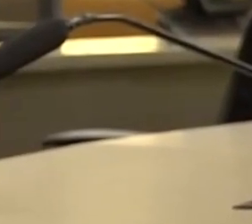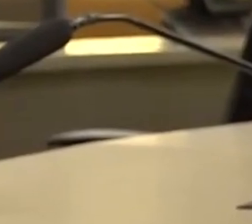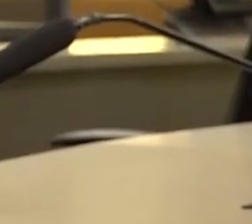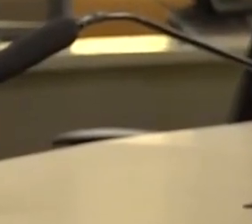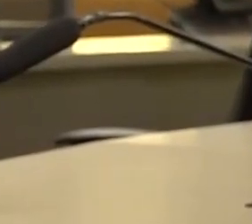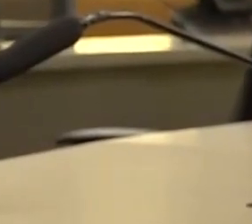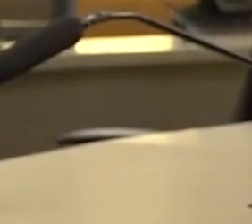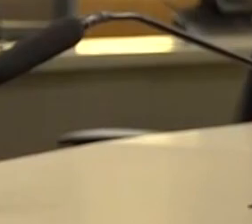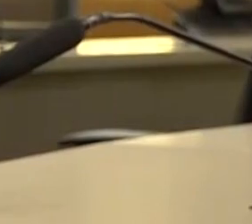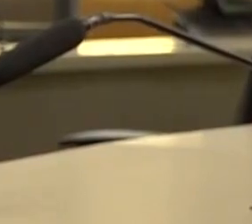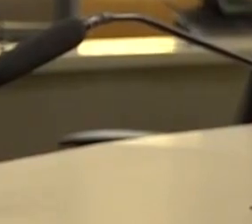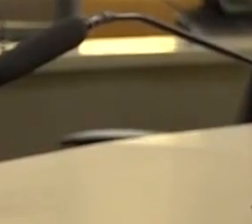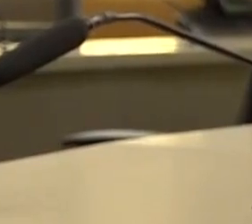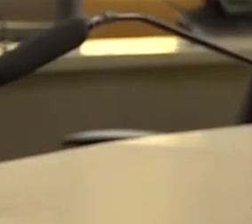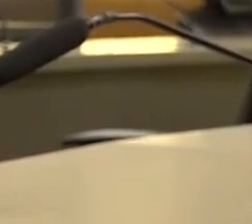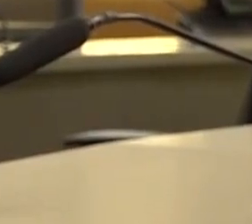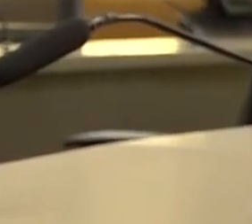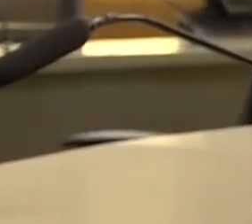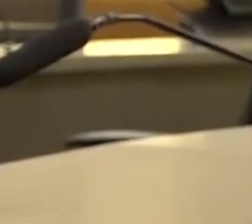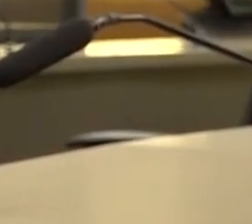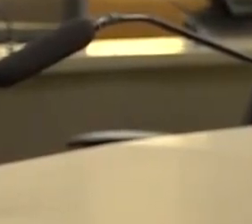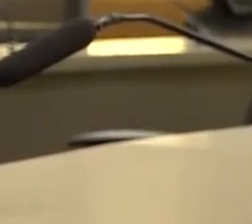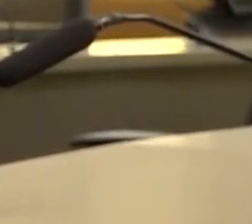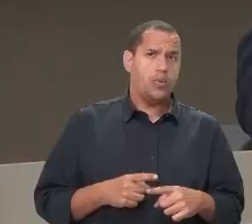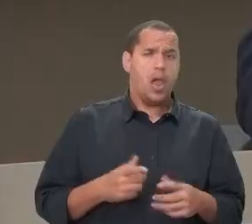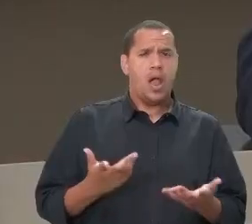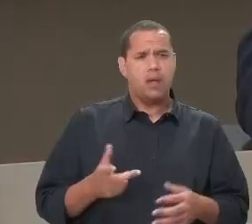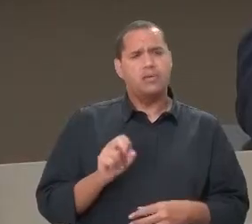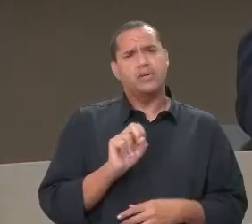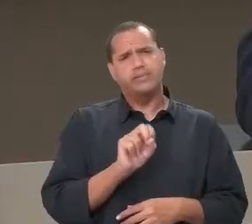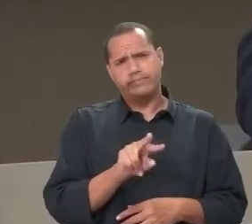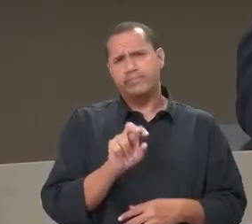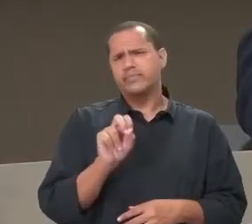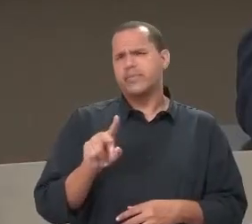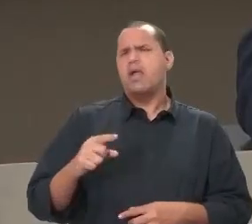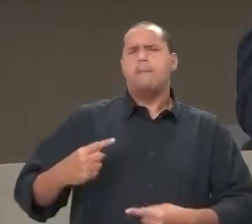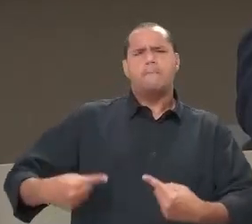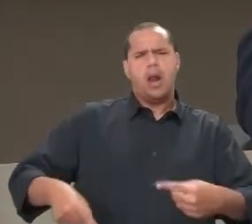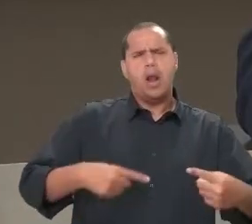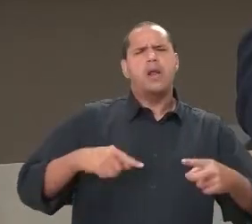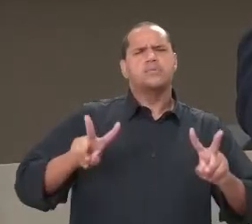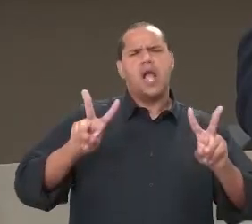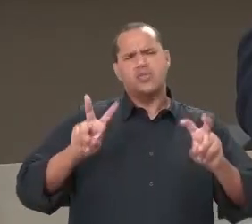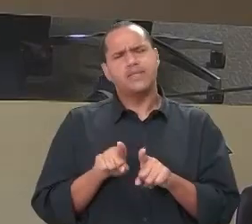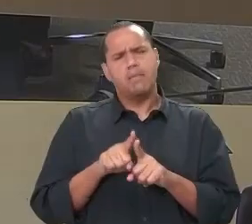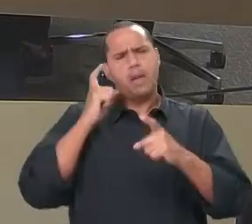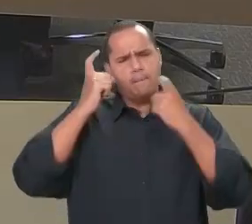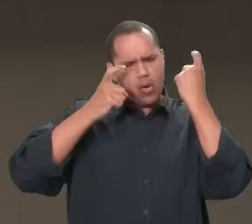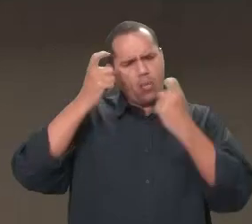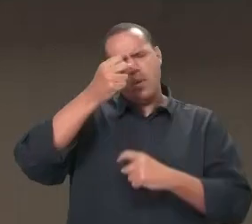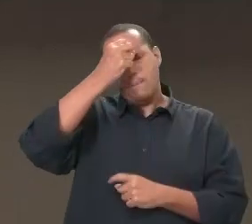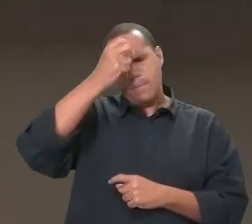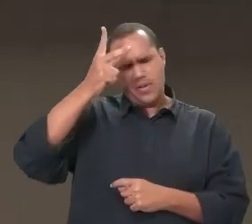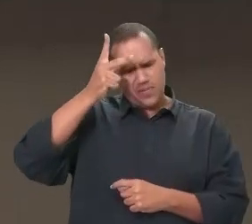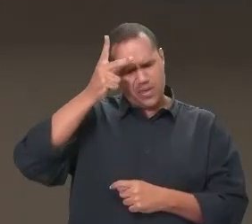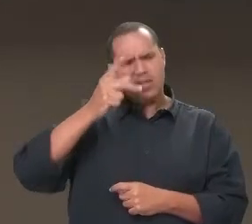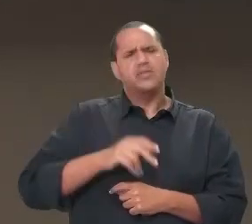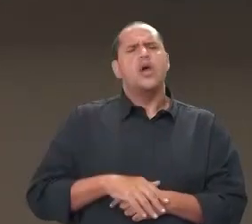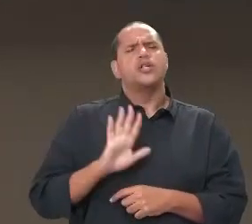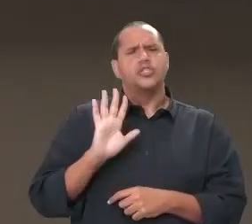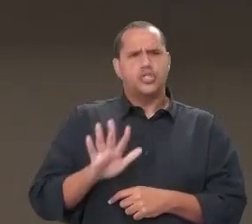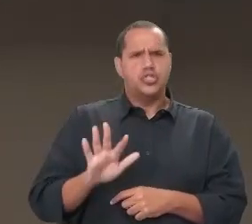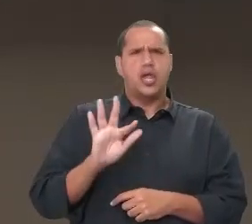mista vários deputados discutiram o processo sobre tratamento de resíduos sólidos os lixões dos